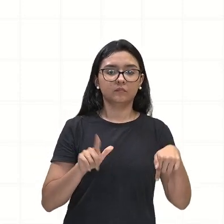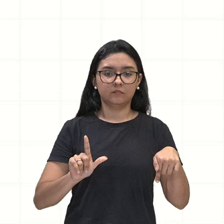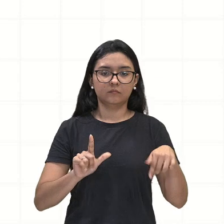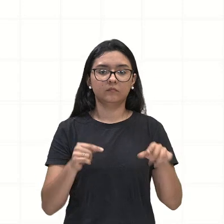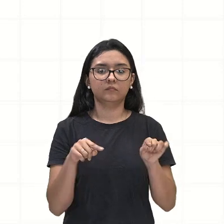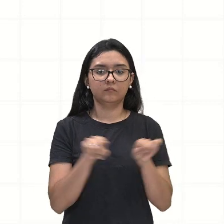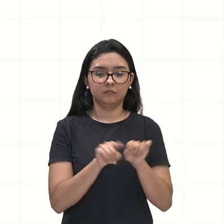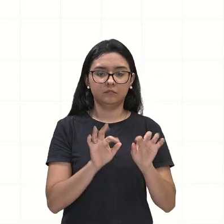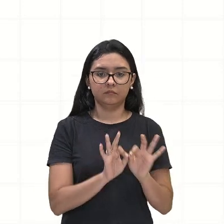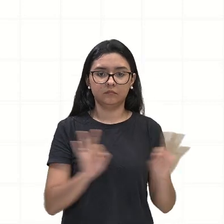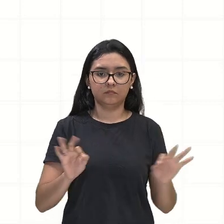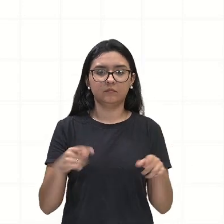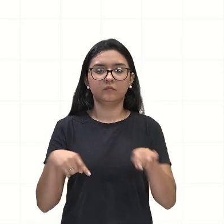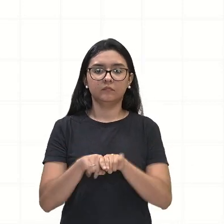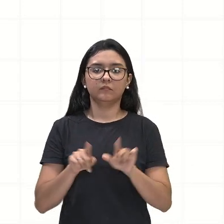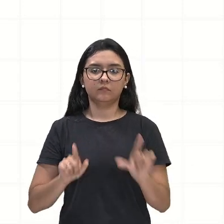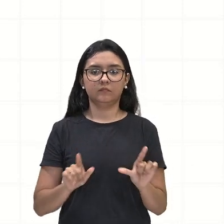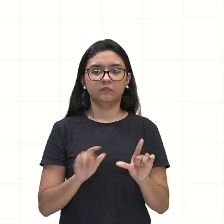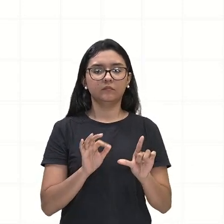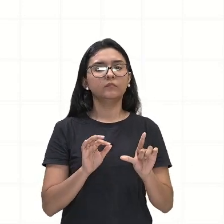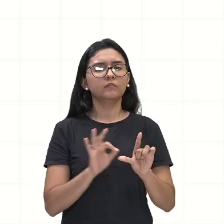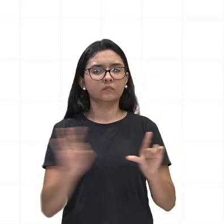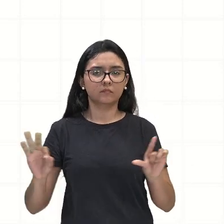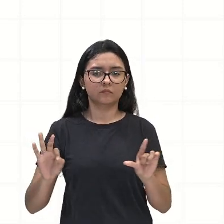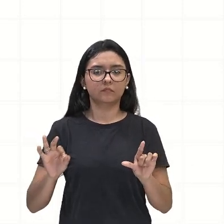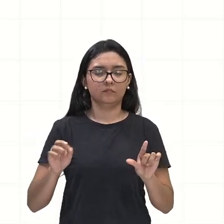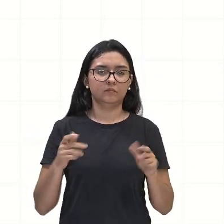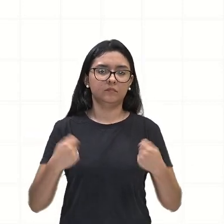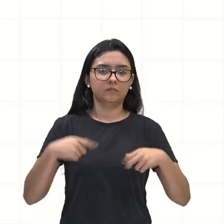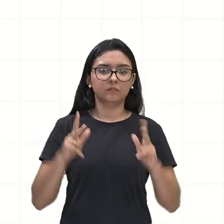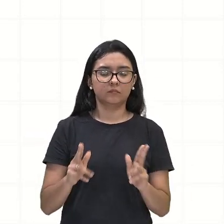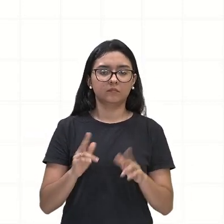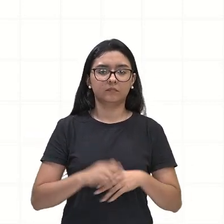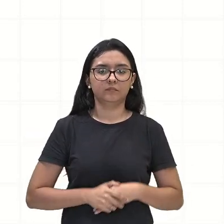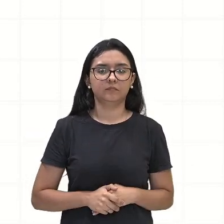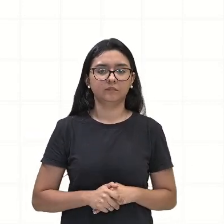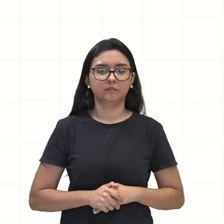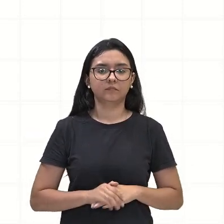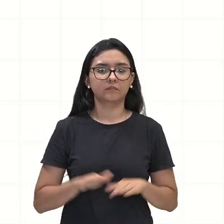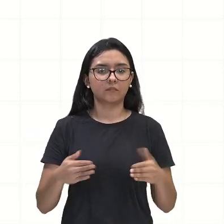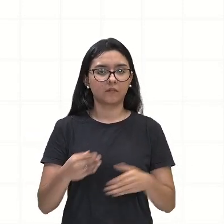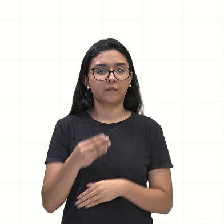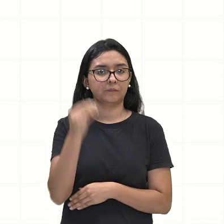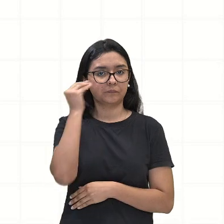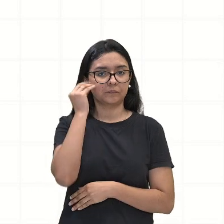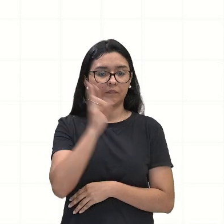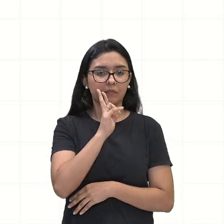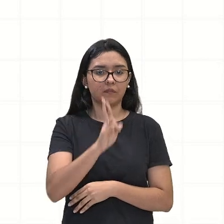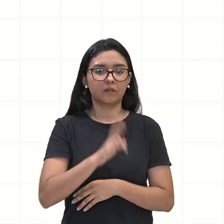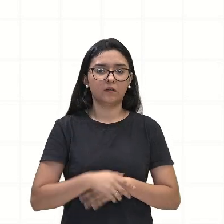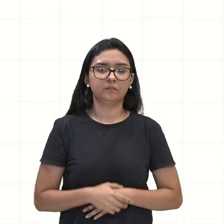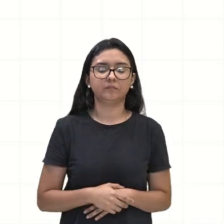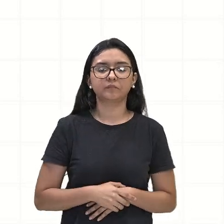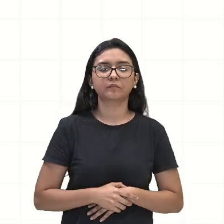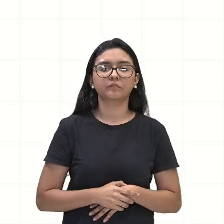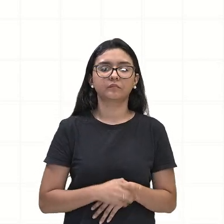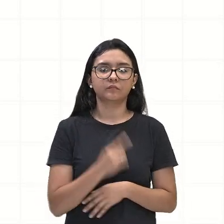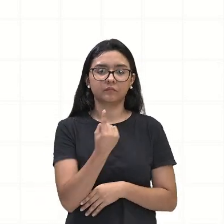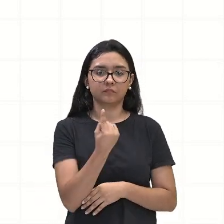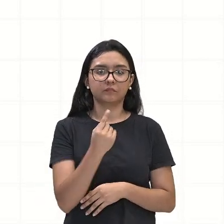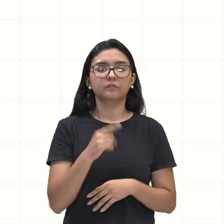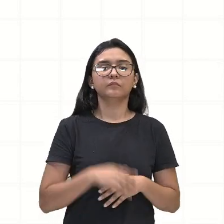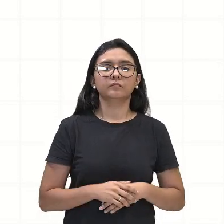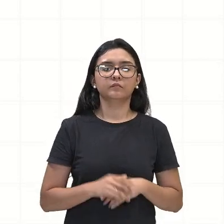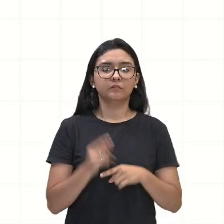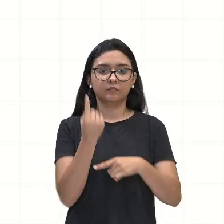proporcional a esse tamanho, correto? Então, vamos lá para o nosso gabarito. Então, 1 vai estar para PQ,